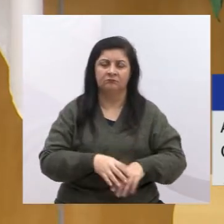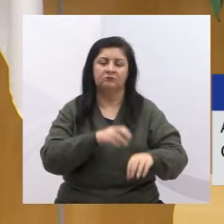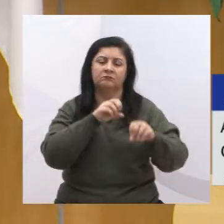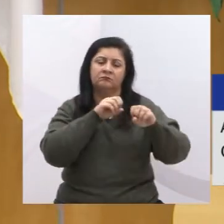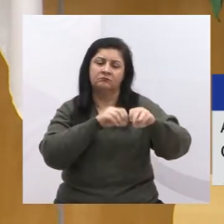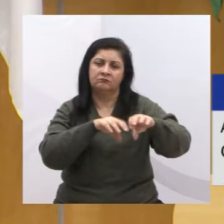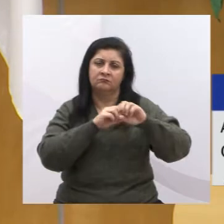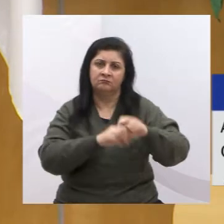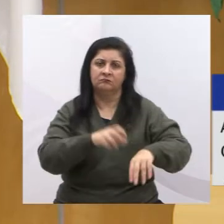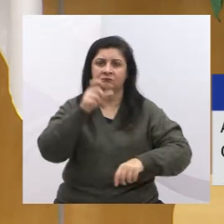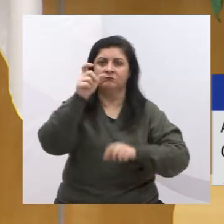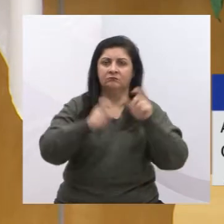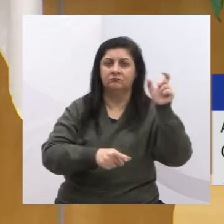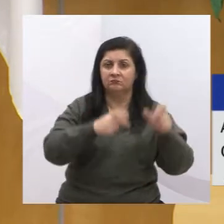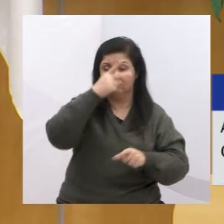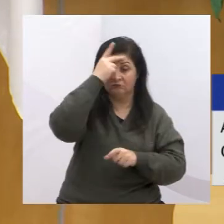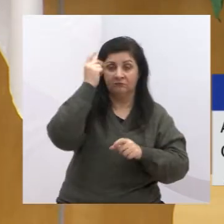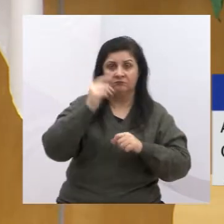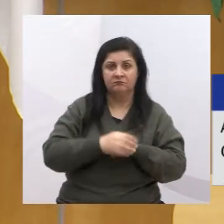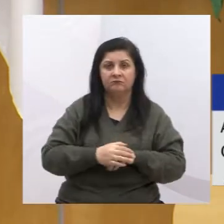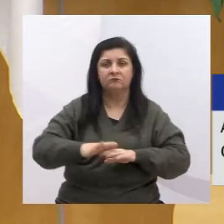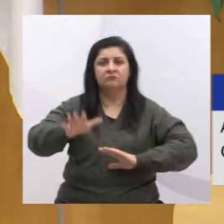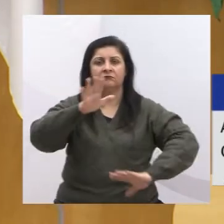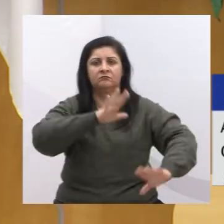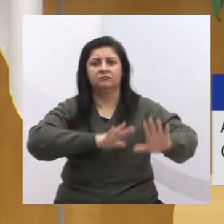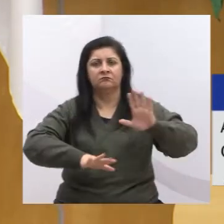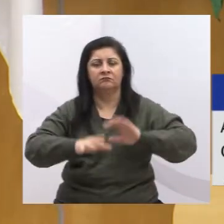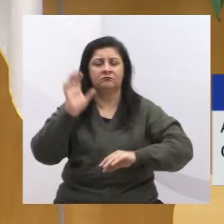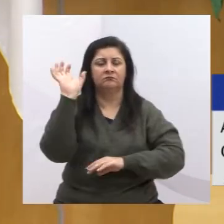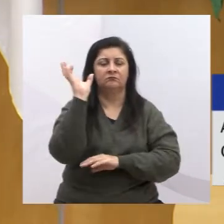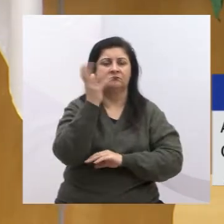as pessoas, cuidar do meio ambiente.